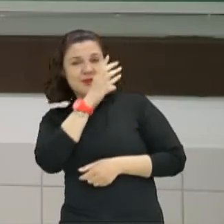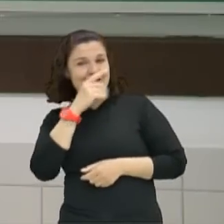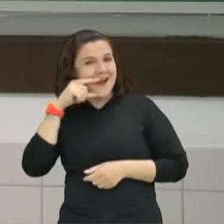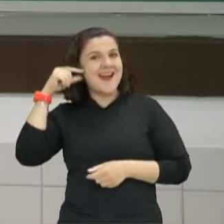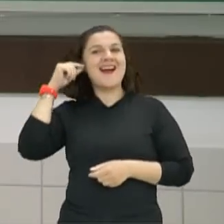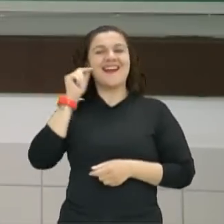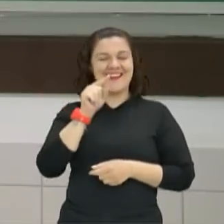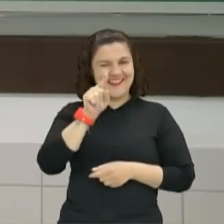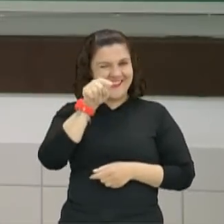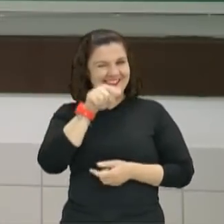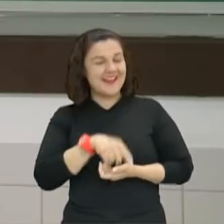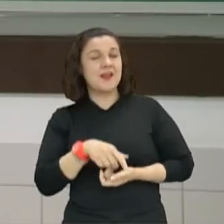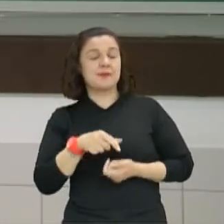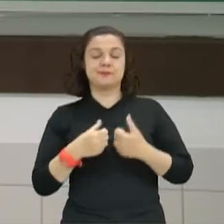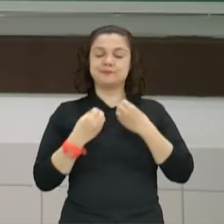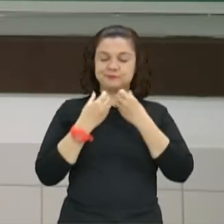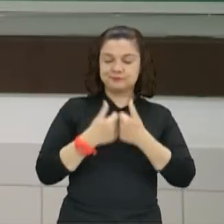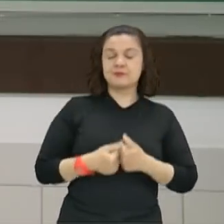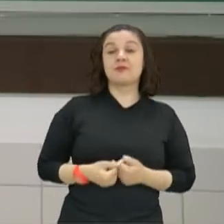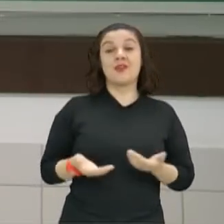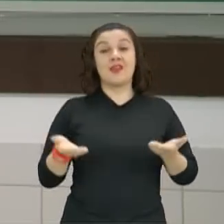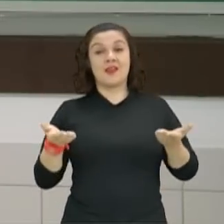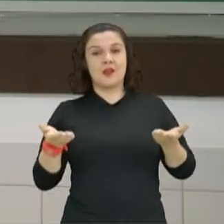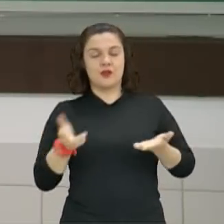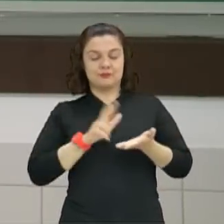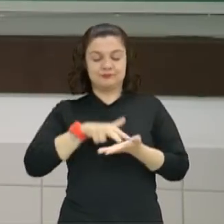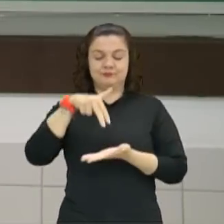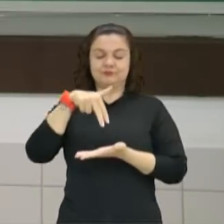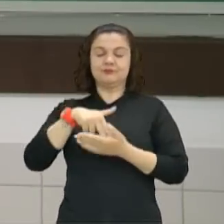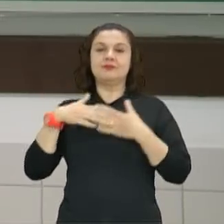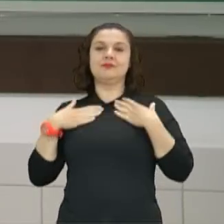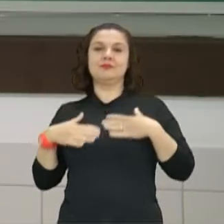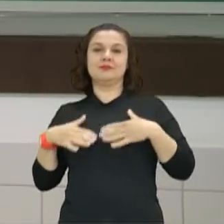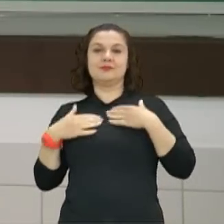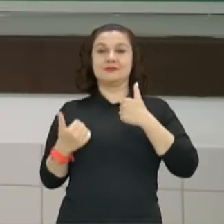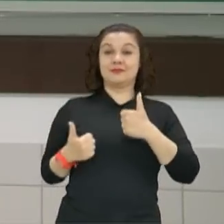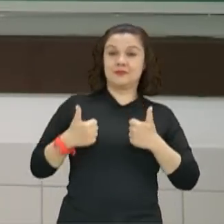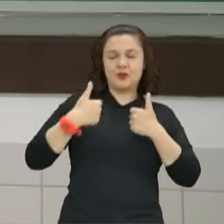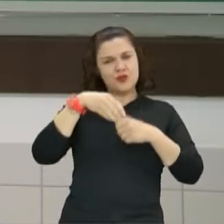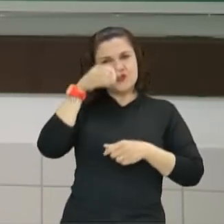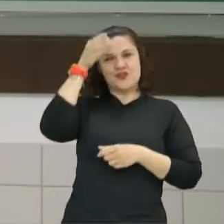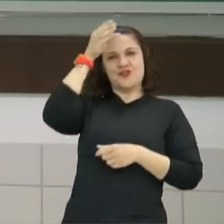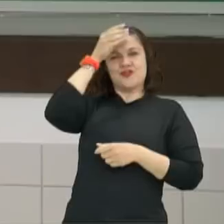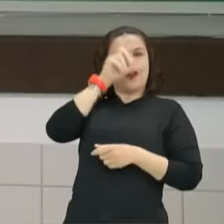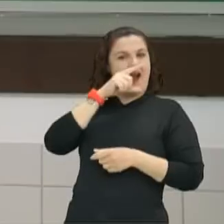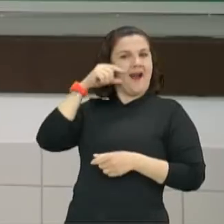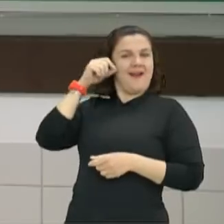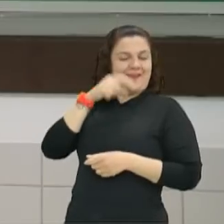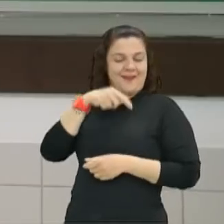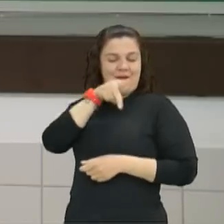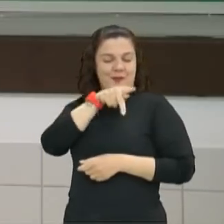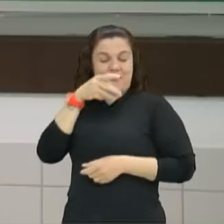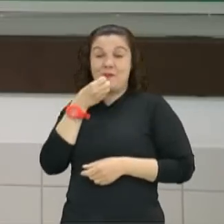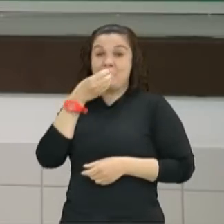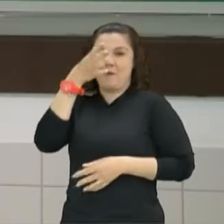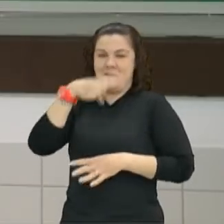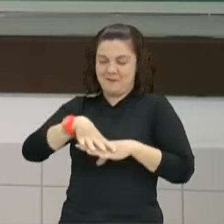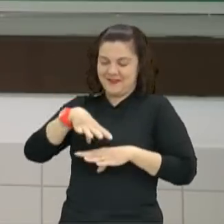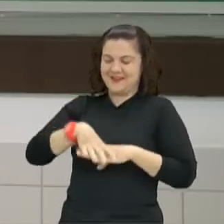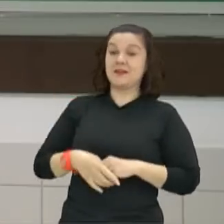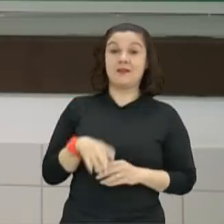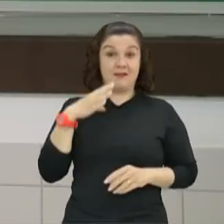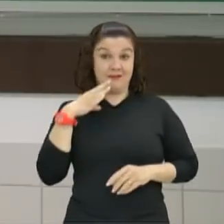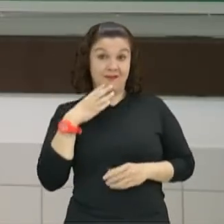Ala! Tá, tudo bem, estou aqui de boa, tio Ala também, se você quiser, o professor da boa temática.